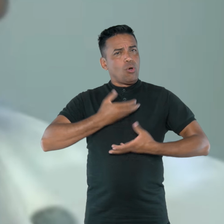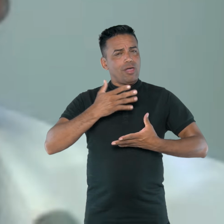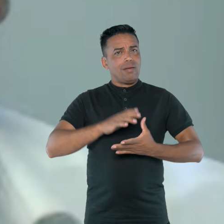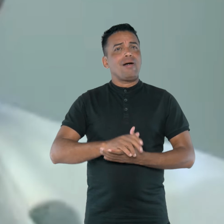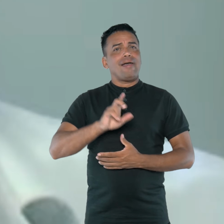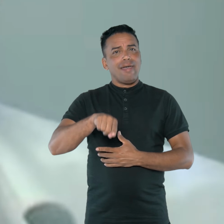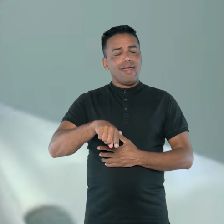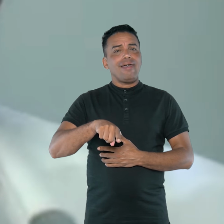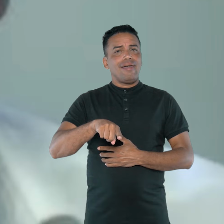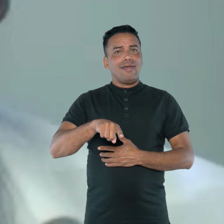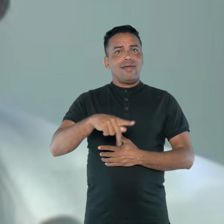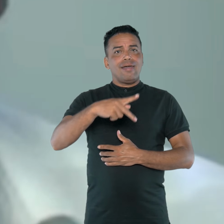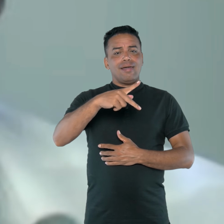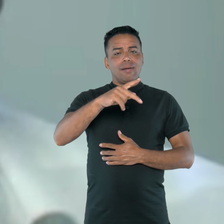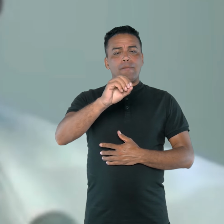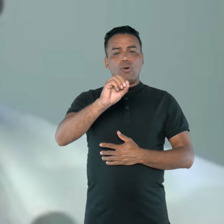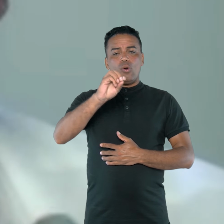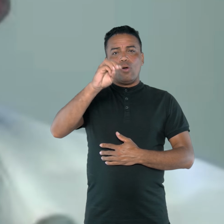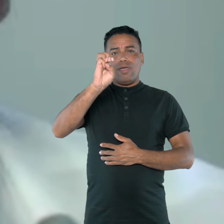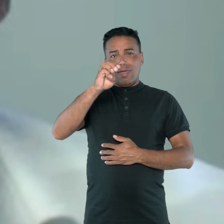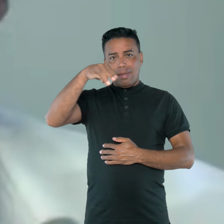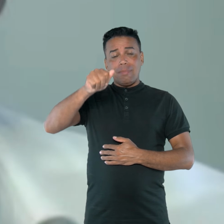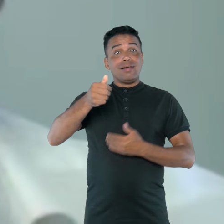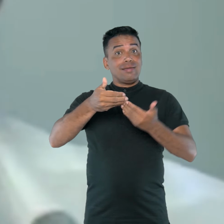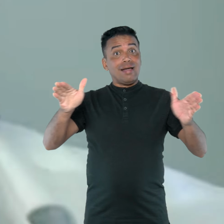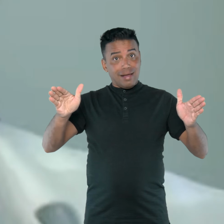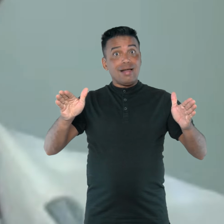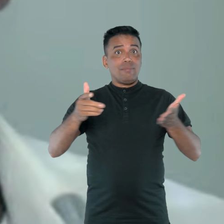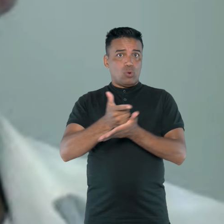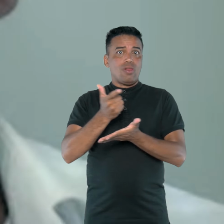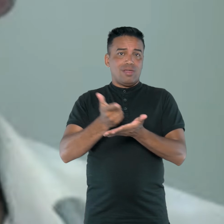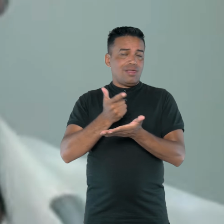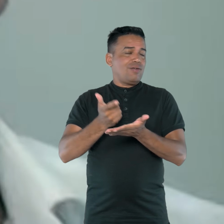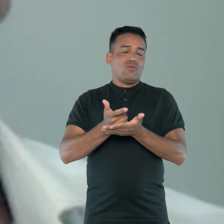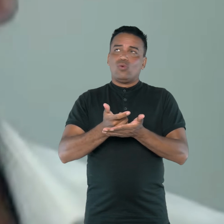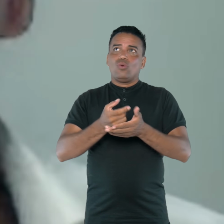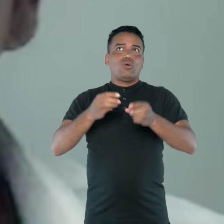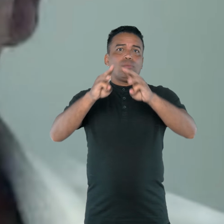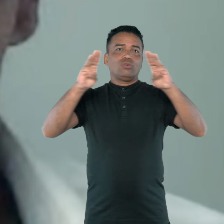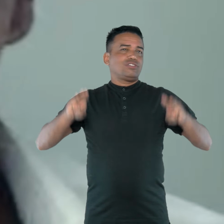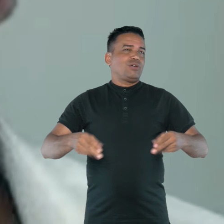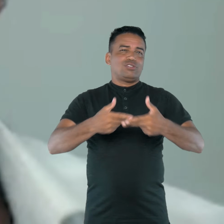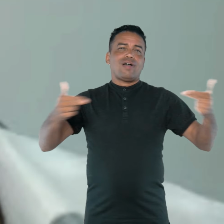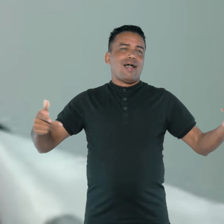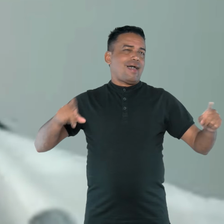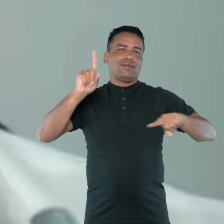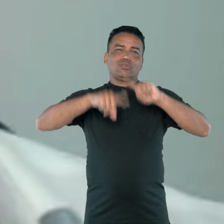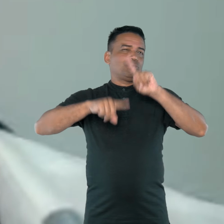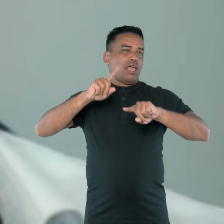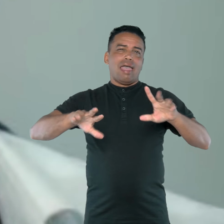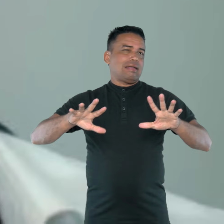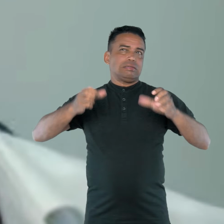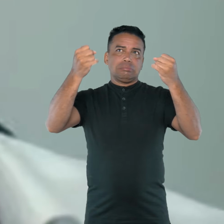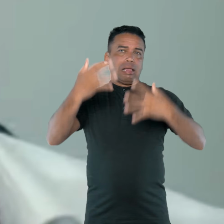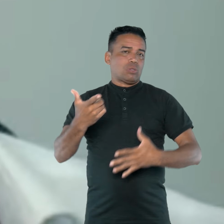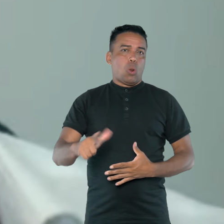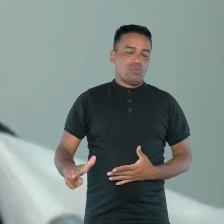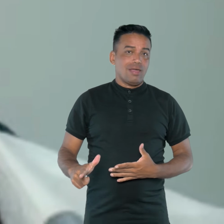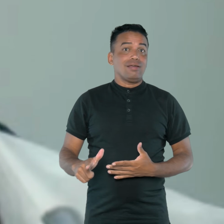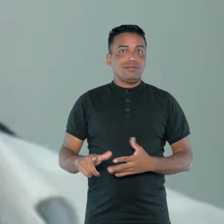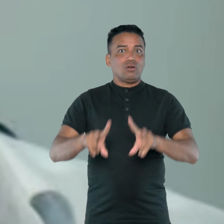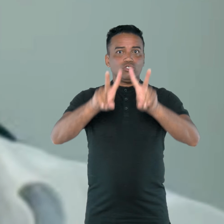o poema que abre o museu, o Infindável Museu de Coisas Efêmeras. Chama Poema. O título do poema é